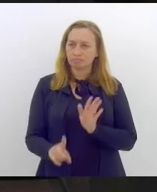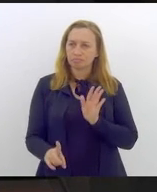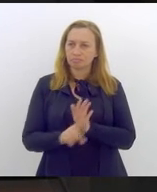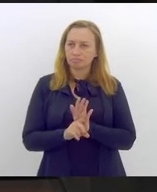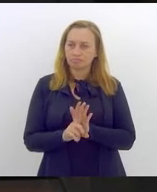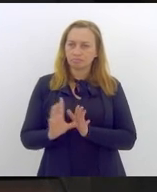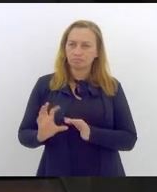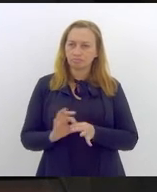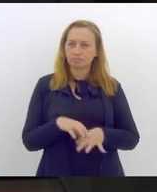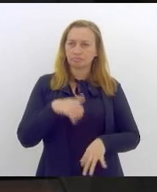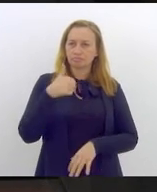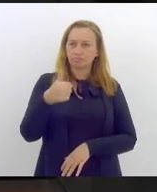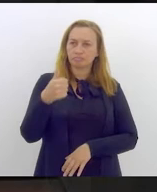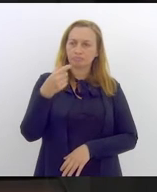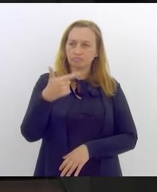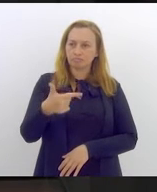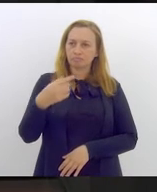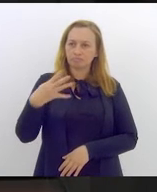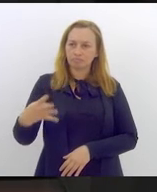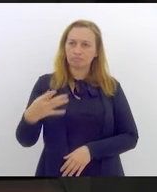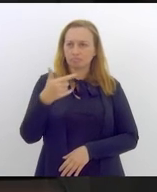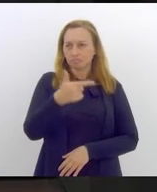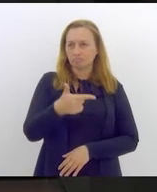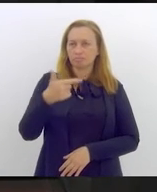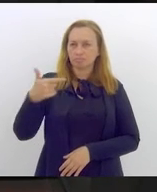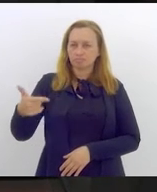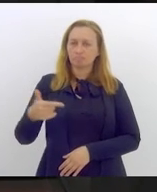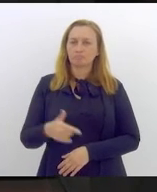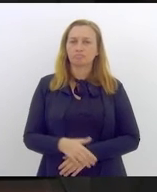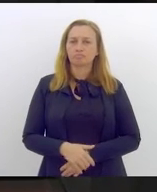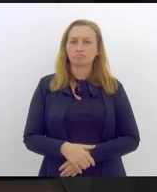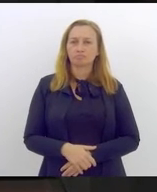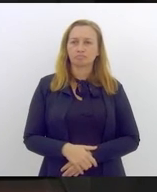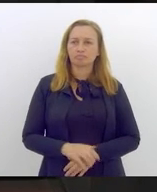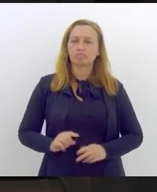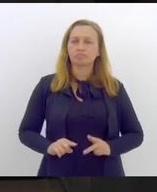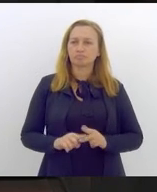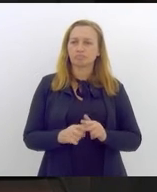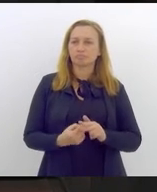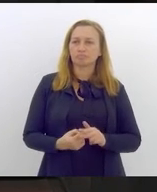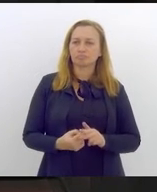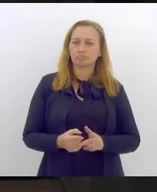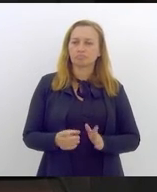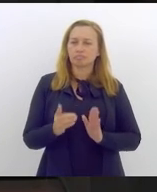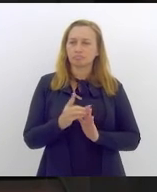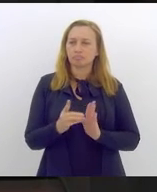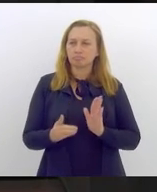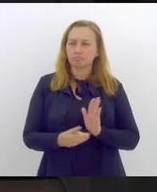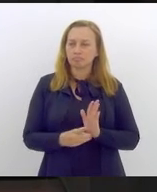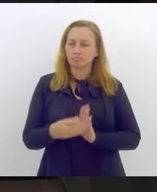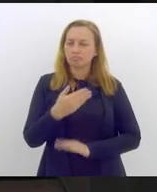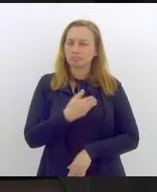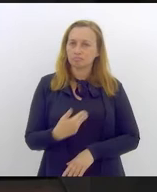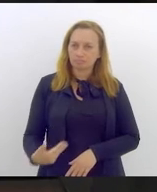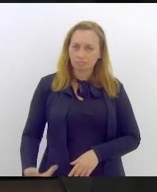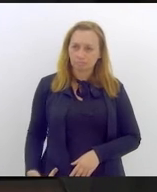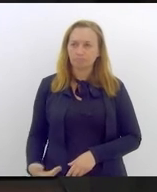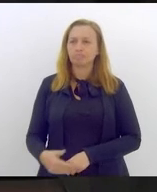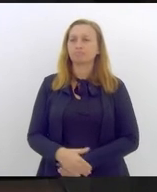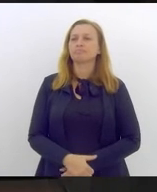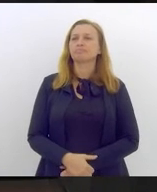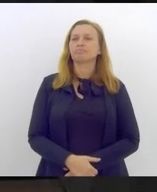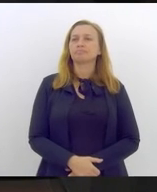complementar 124 de 2022 regulamentada por decreto do Governador